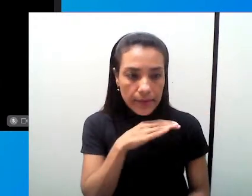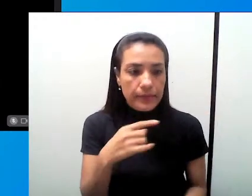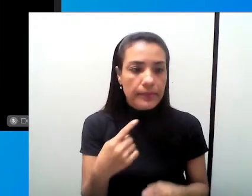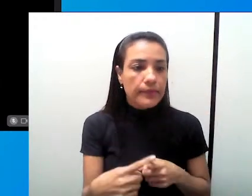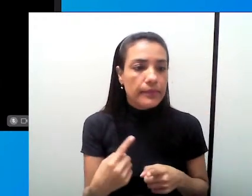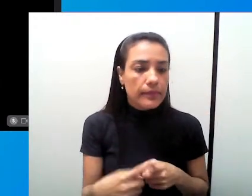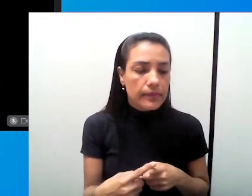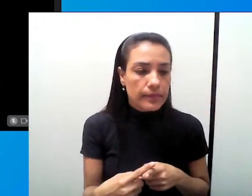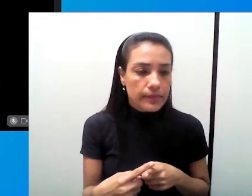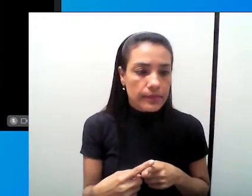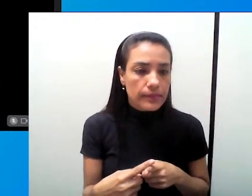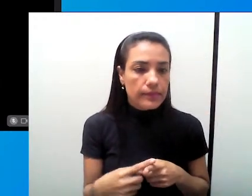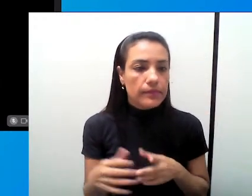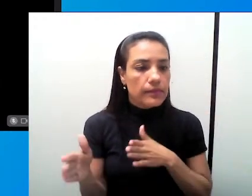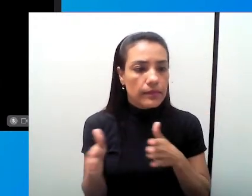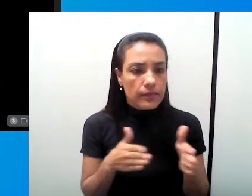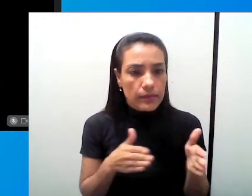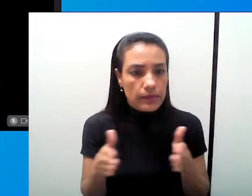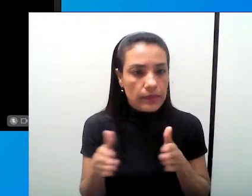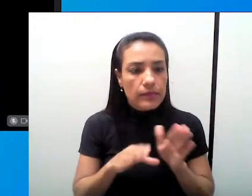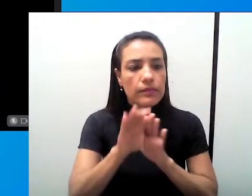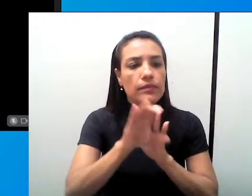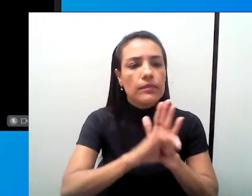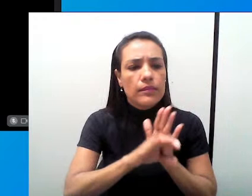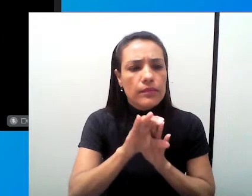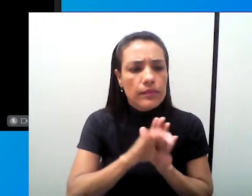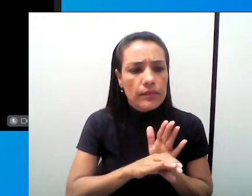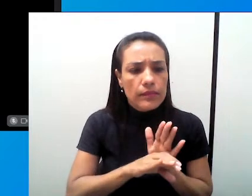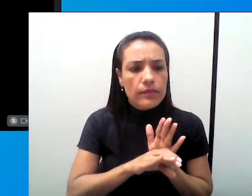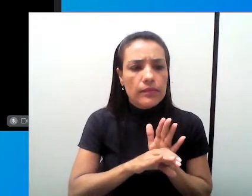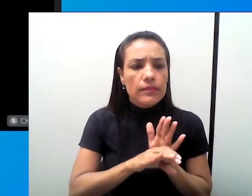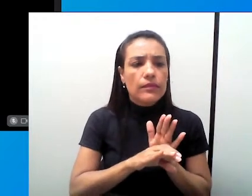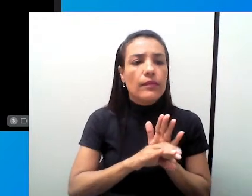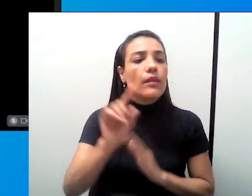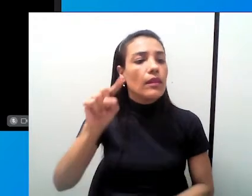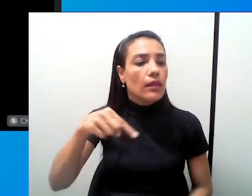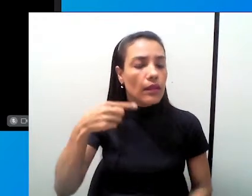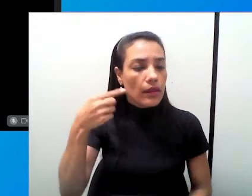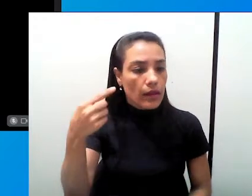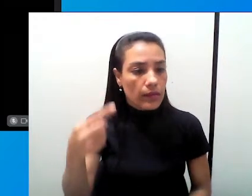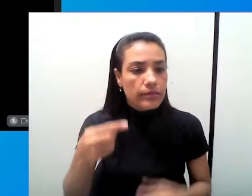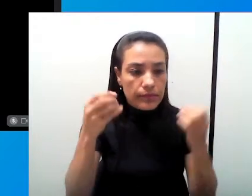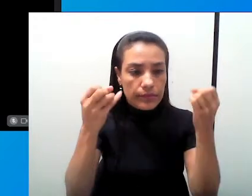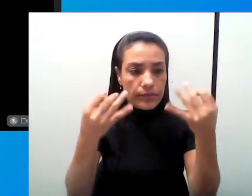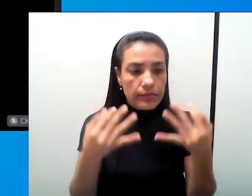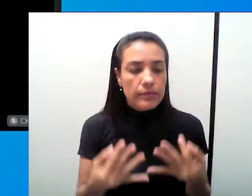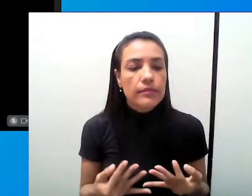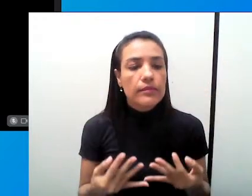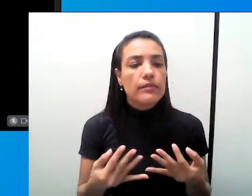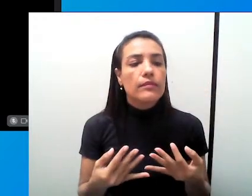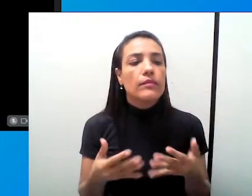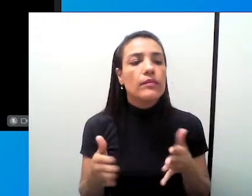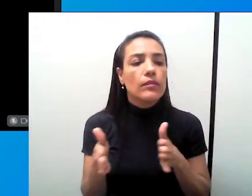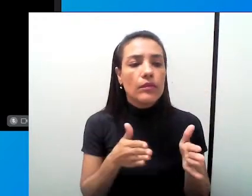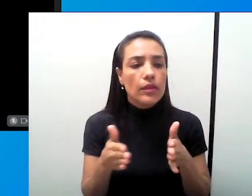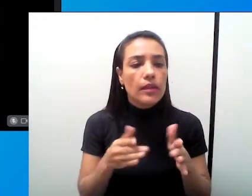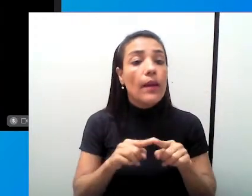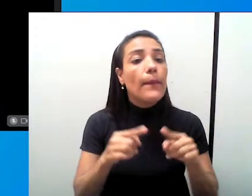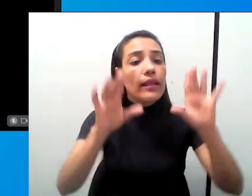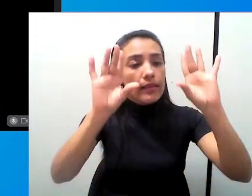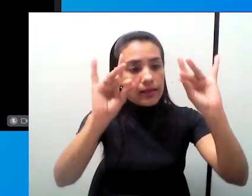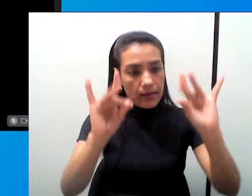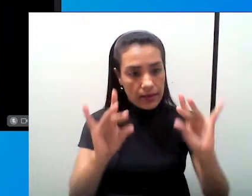esse link com o processo da curricularização, da extensão, e depois nós vamos falar desse processo de maneira mais